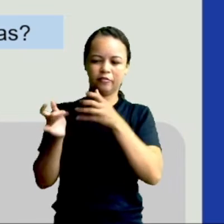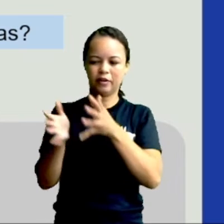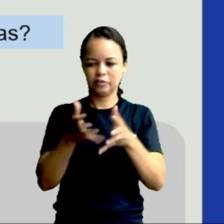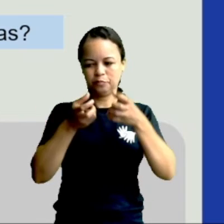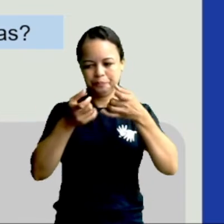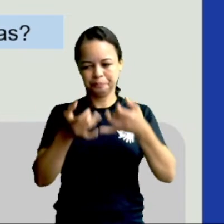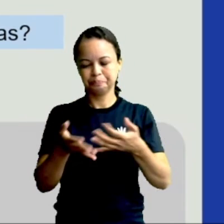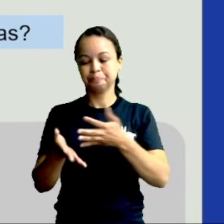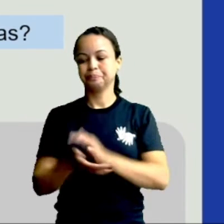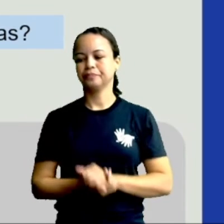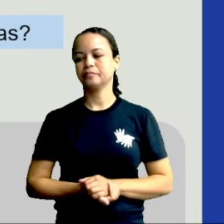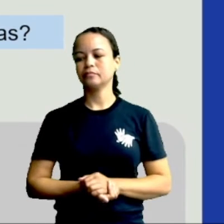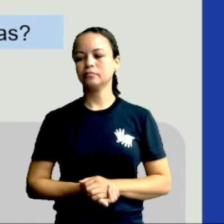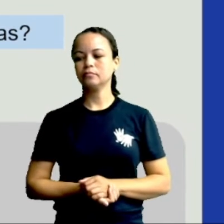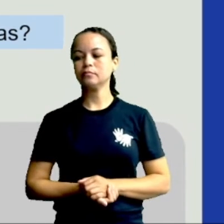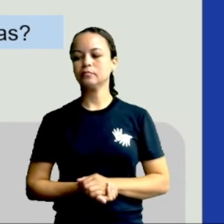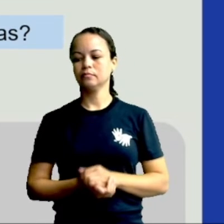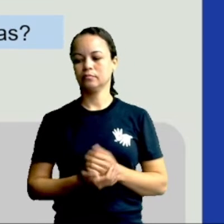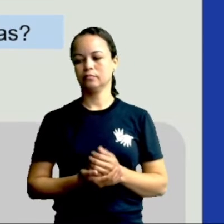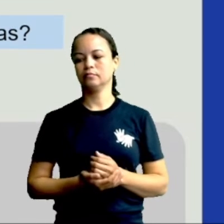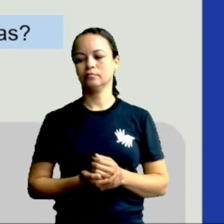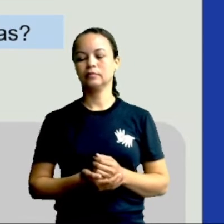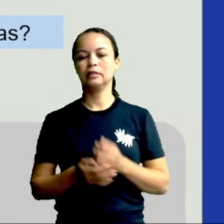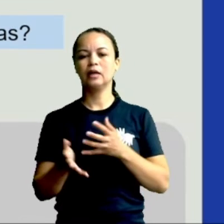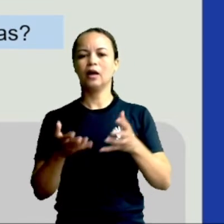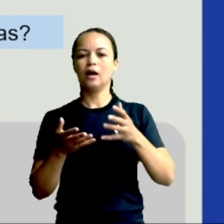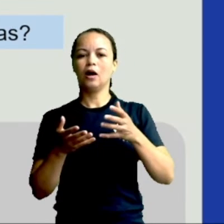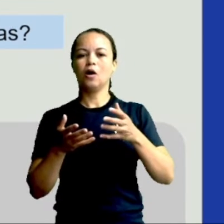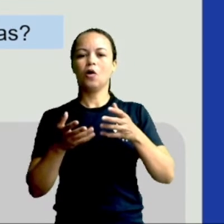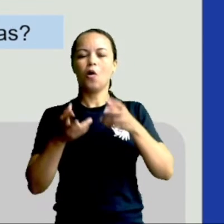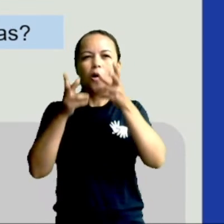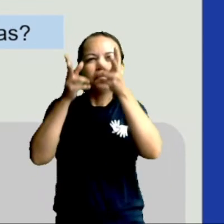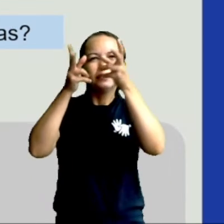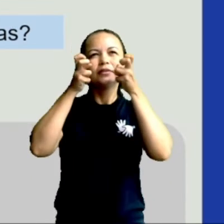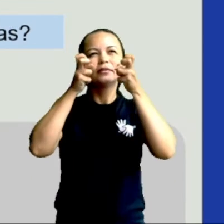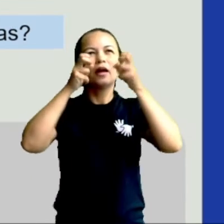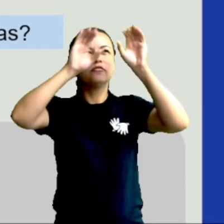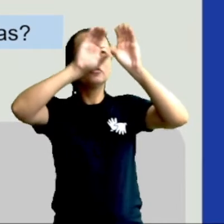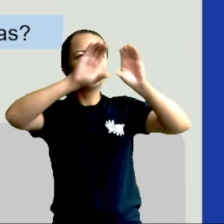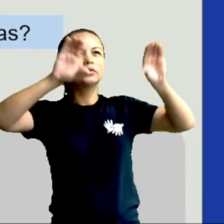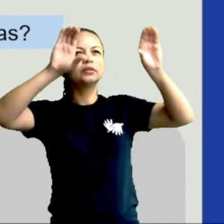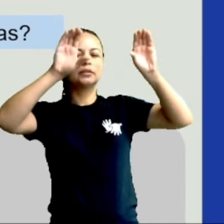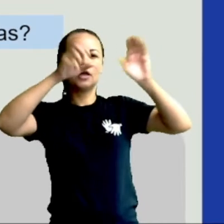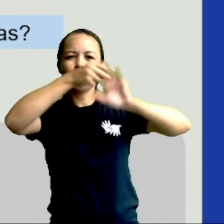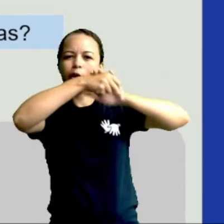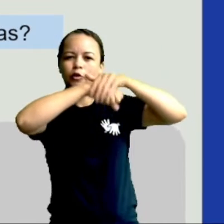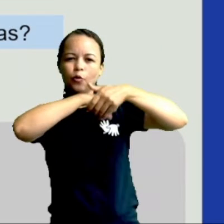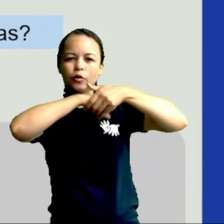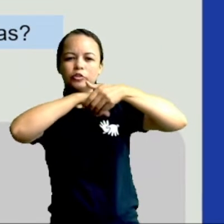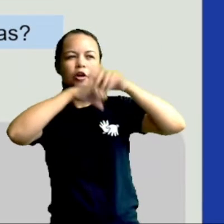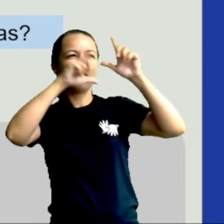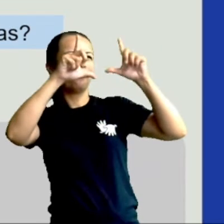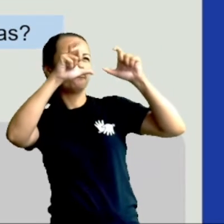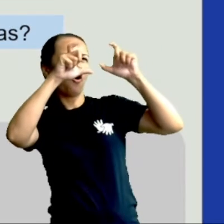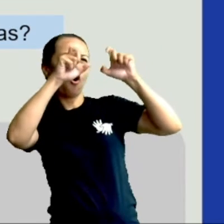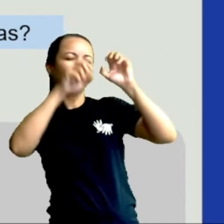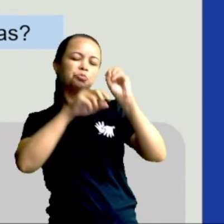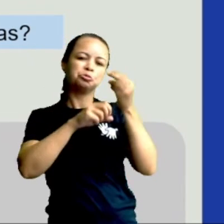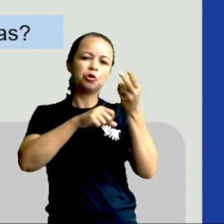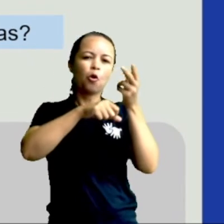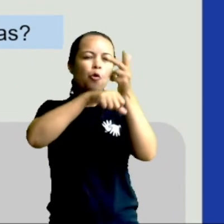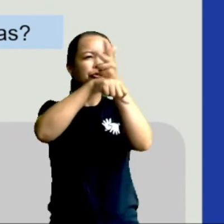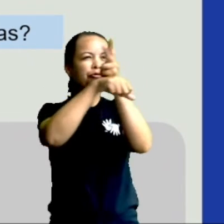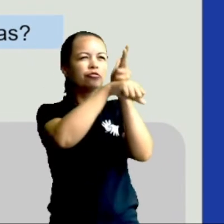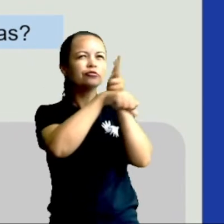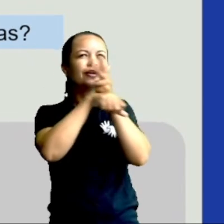Observe o céu à noite, tire uma foto ou grave um vídeo e compartilhe com sua